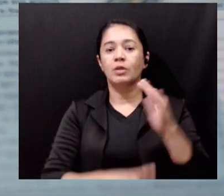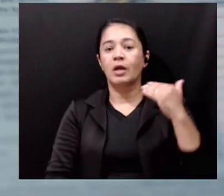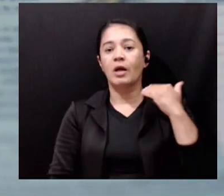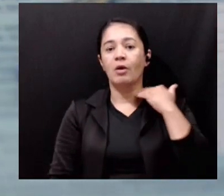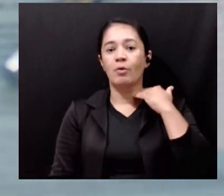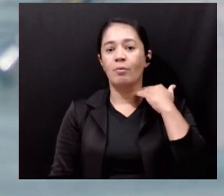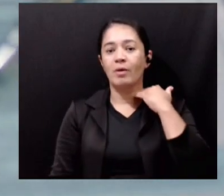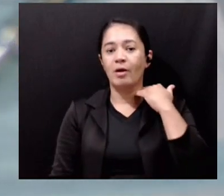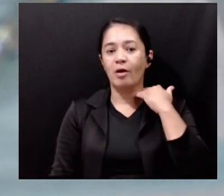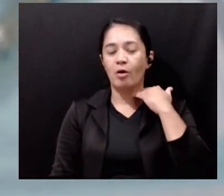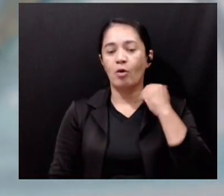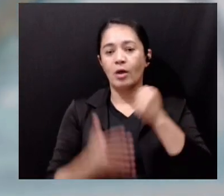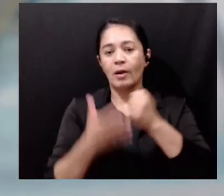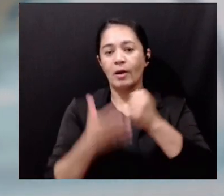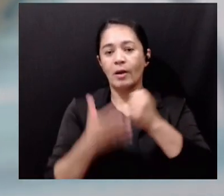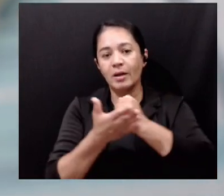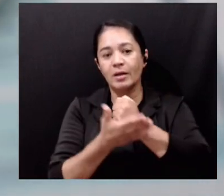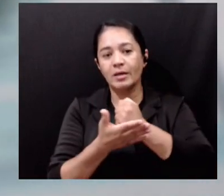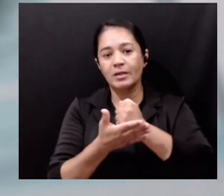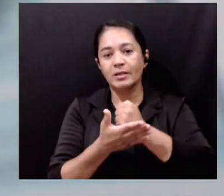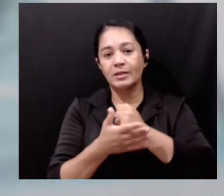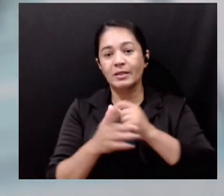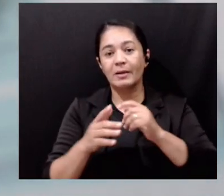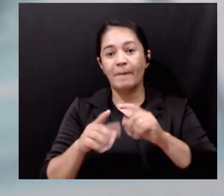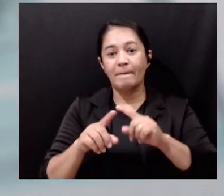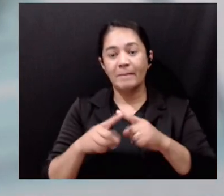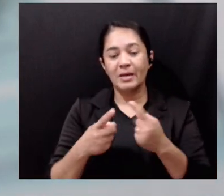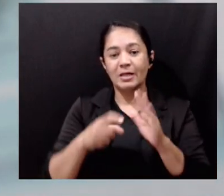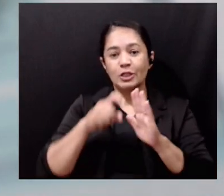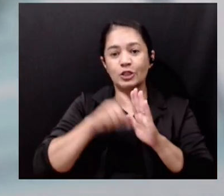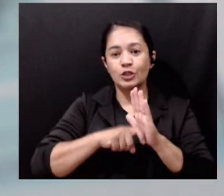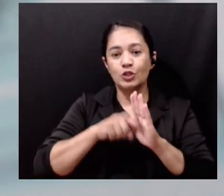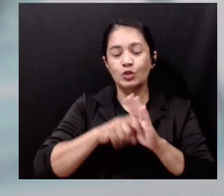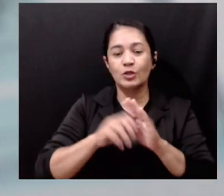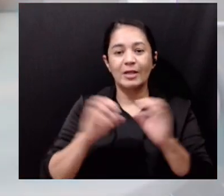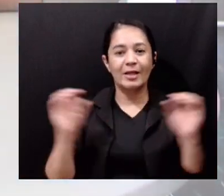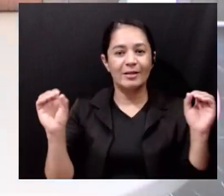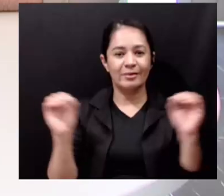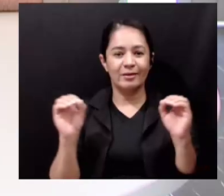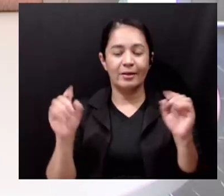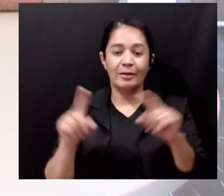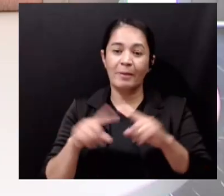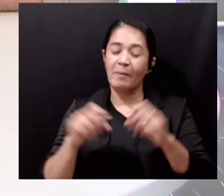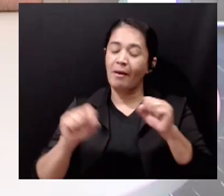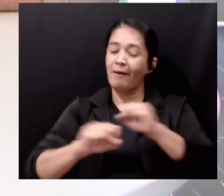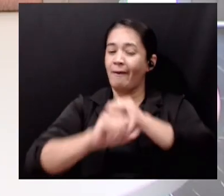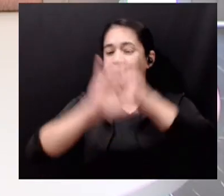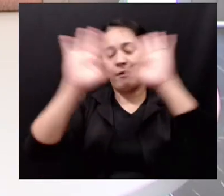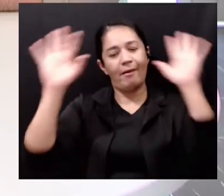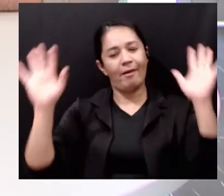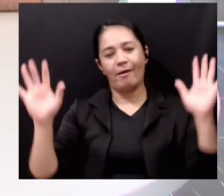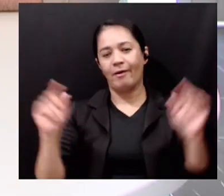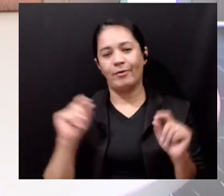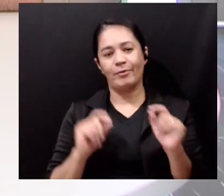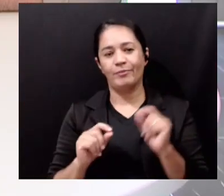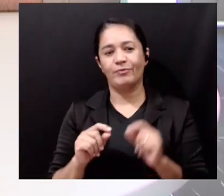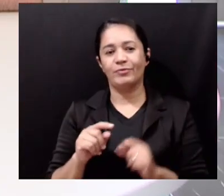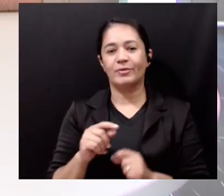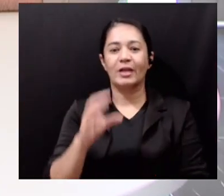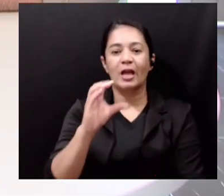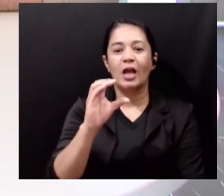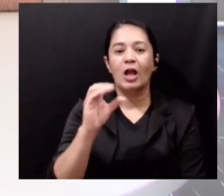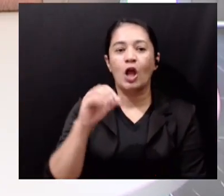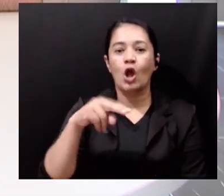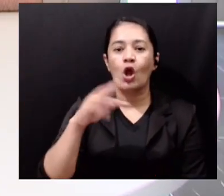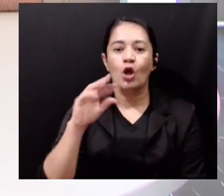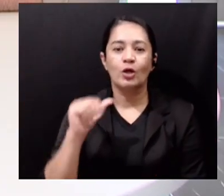básicos, essenciais, sem tarifas. Certo? Só que, é claro, quando você vai abrir uma conta no banco, o banco não vai te oferecer este tipo de